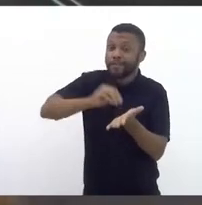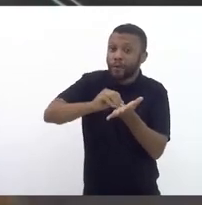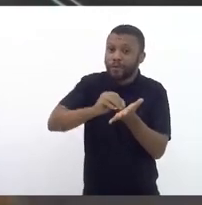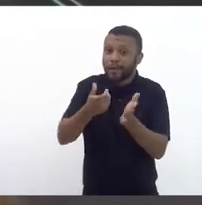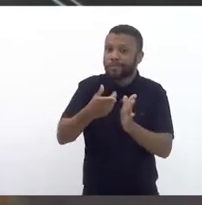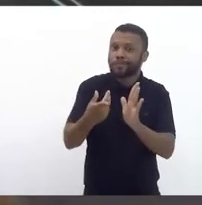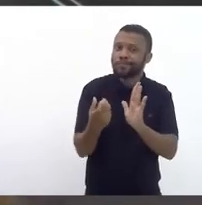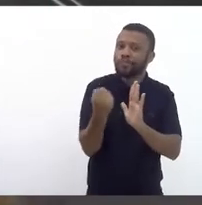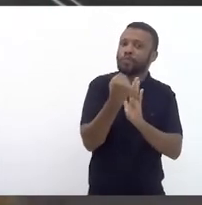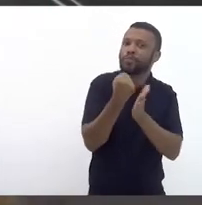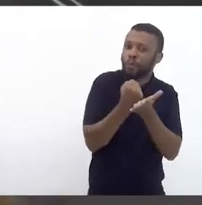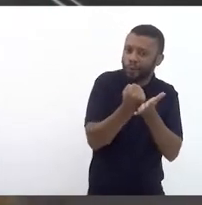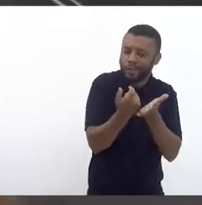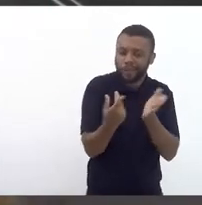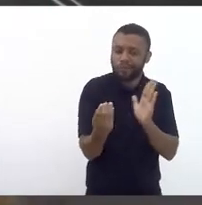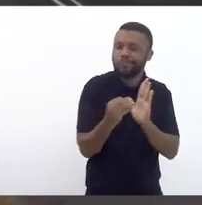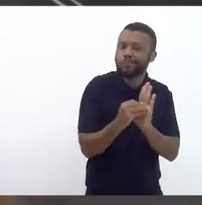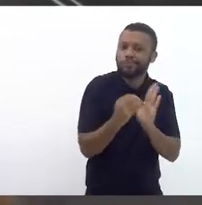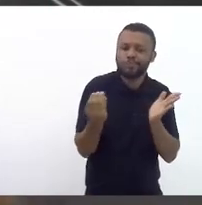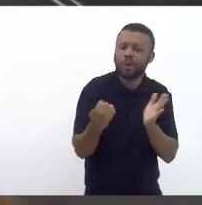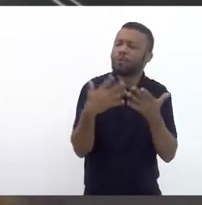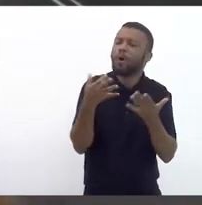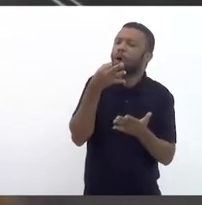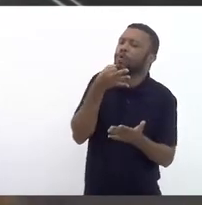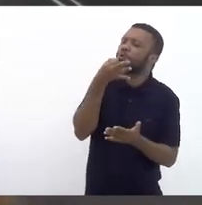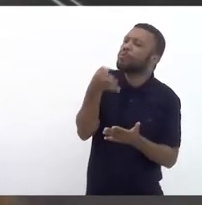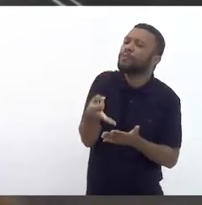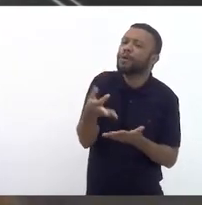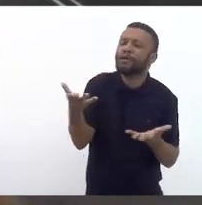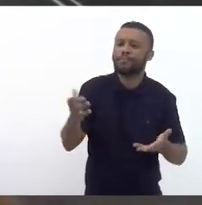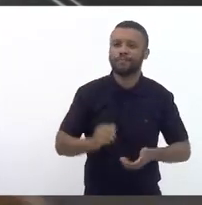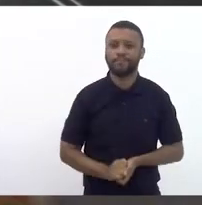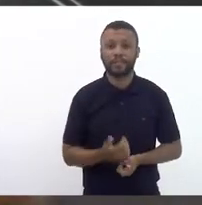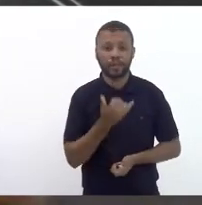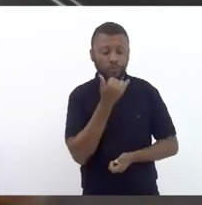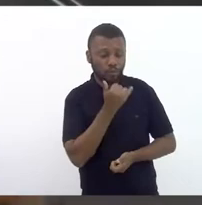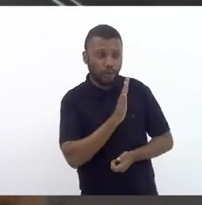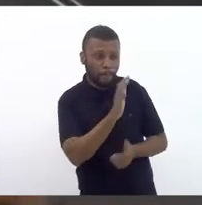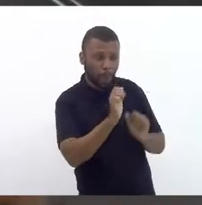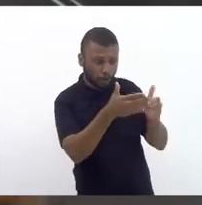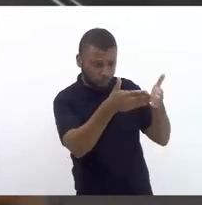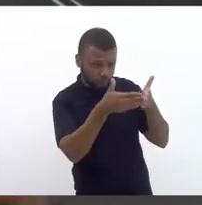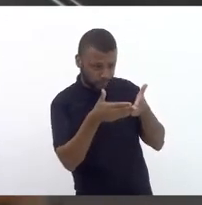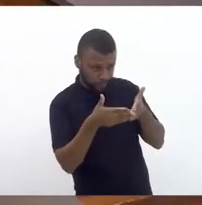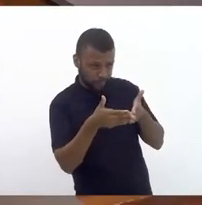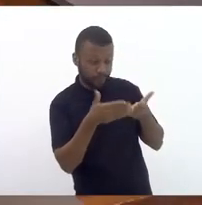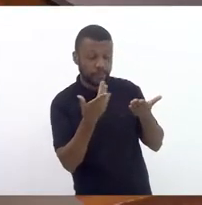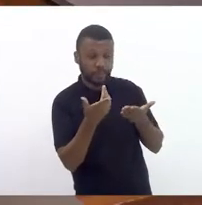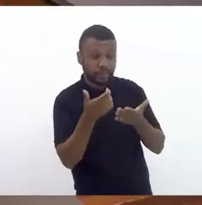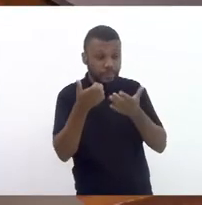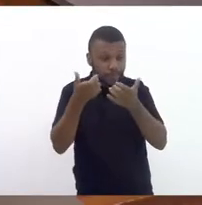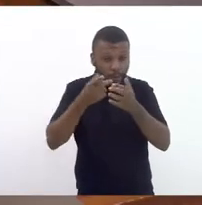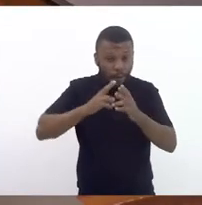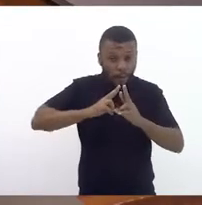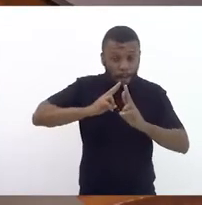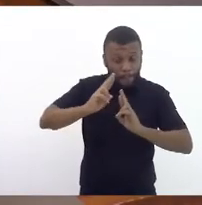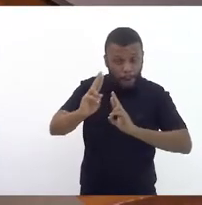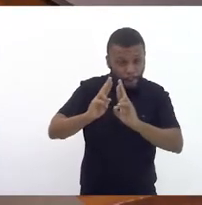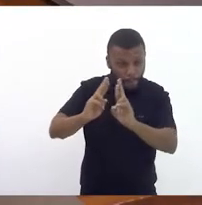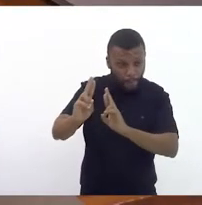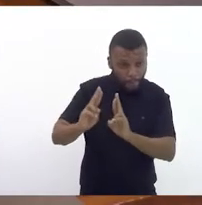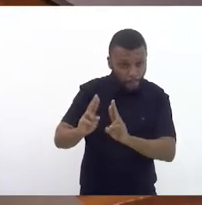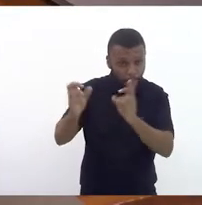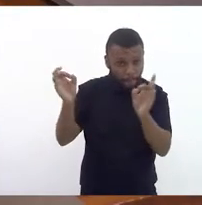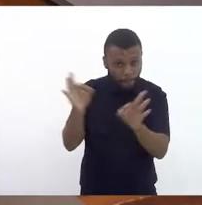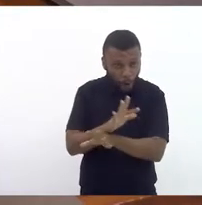Né? O senhor não acha? O que o senhor acha disso? Rejane, eu posso pedir um favor, enfim, Rejane. Quando ele acaba de responder as perguntas do Valdec, eu